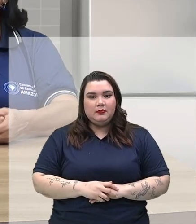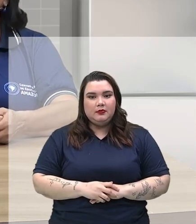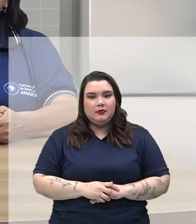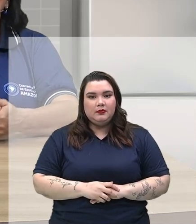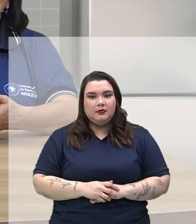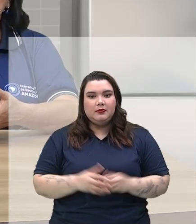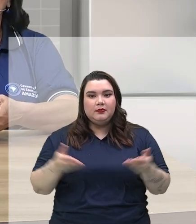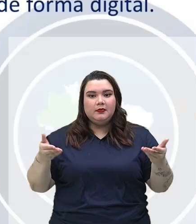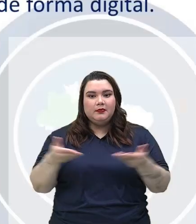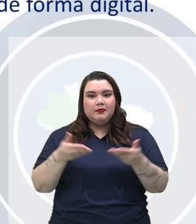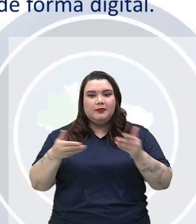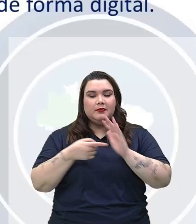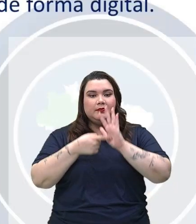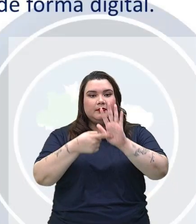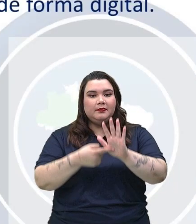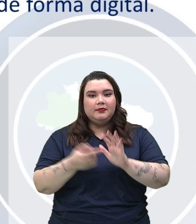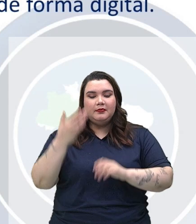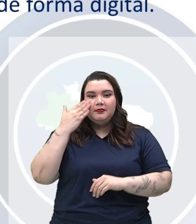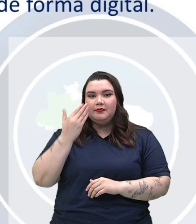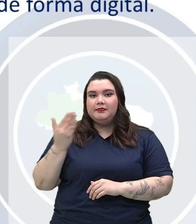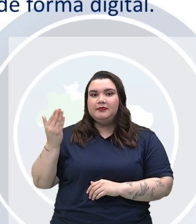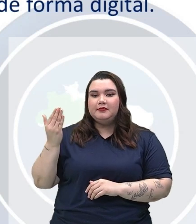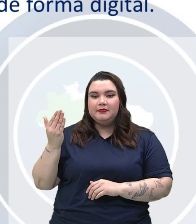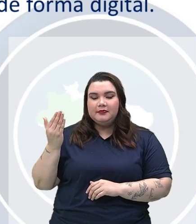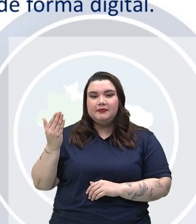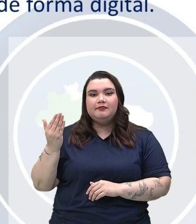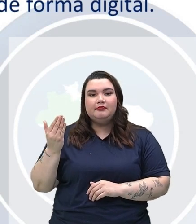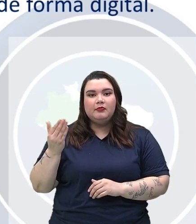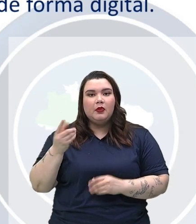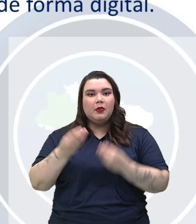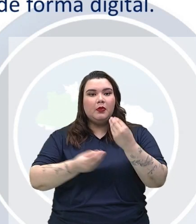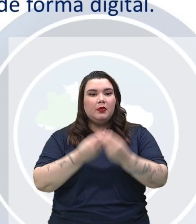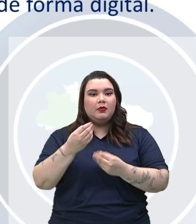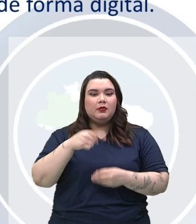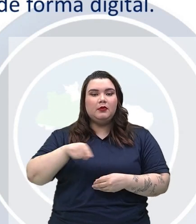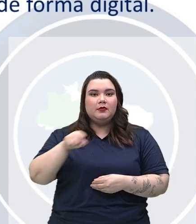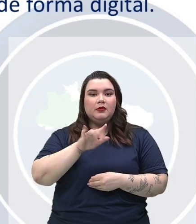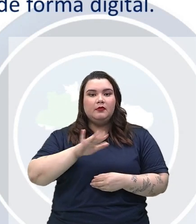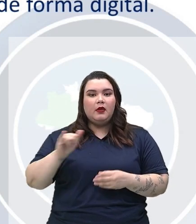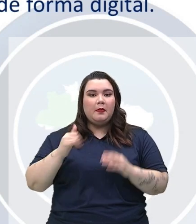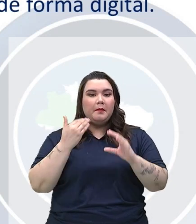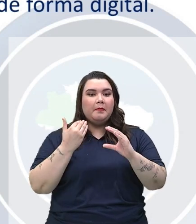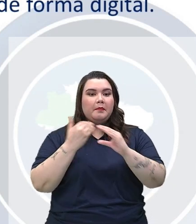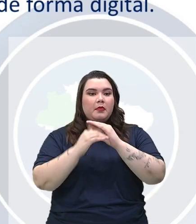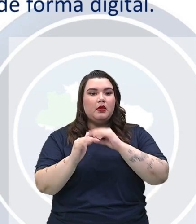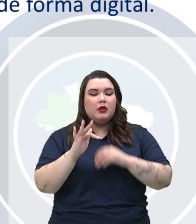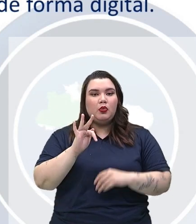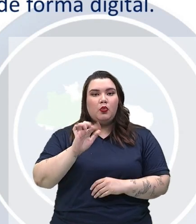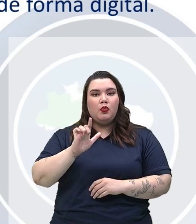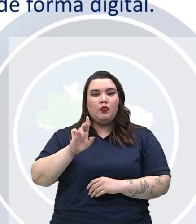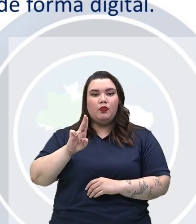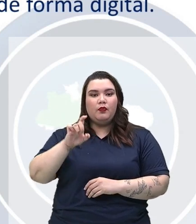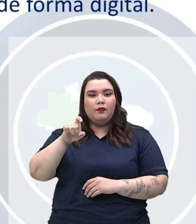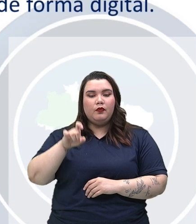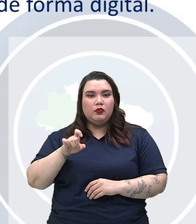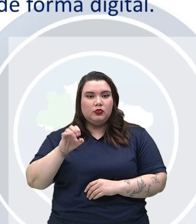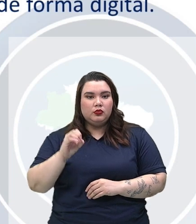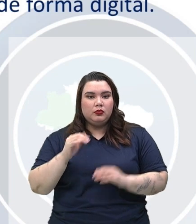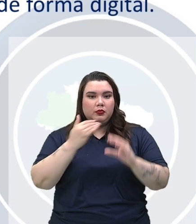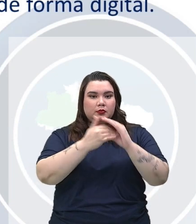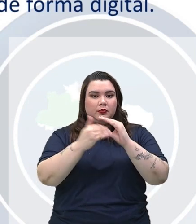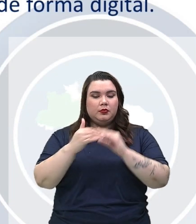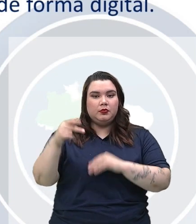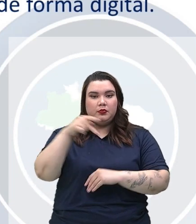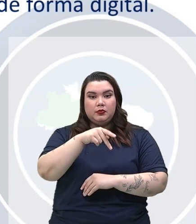vai agora mostrar para vocês como é que vocês vão fazer para fazer a entrega dessas fichas, né? As fichas, elas serão enviadas